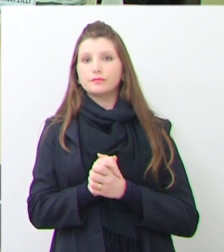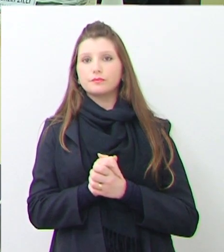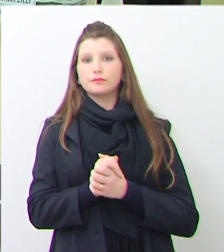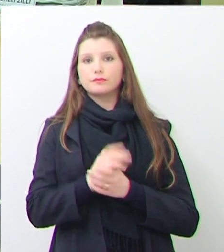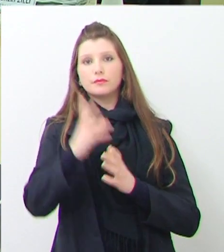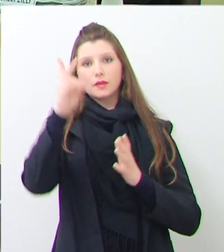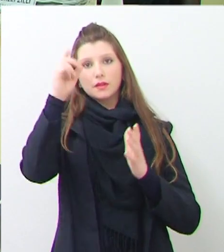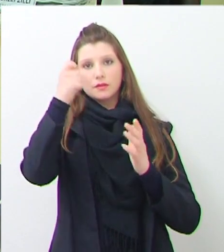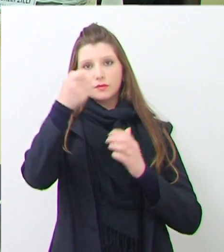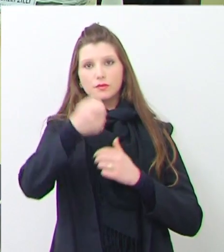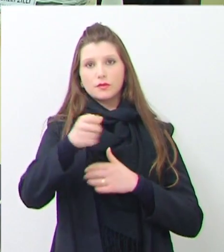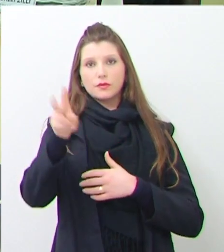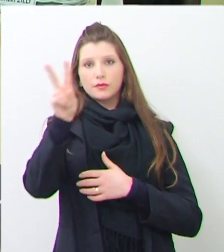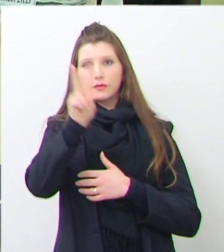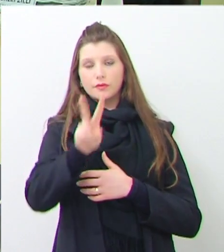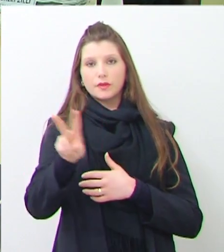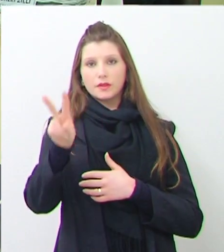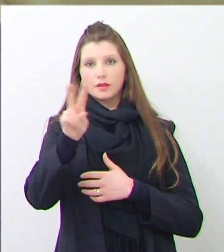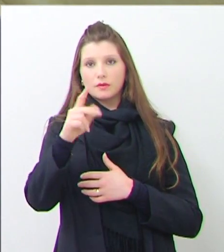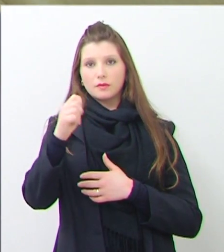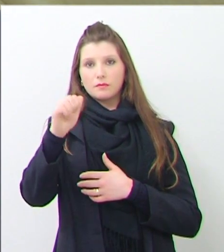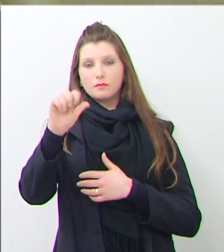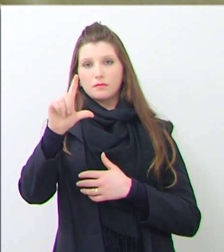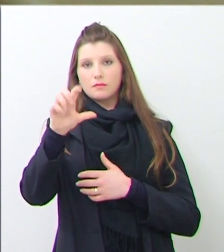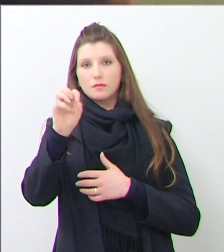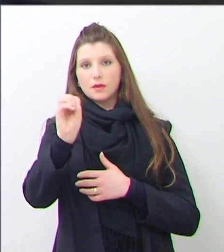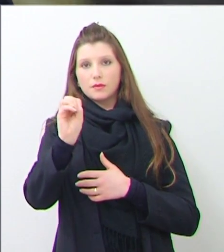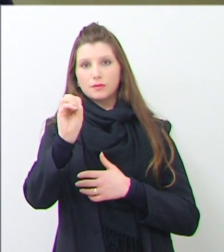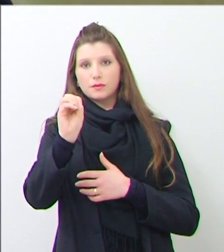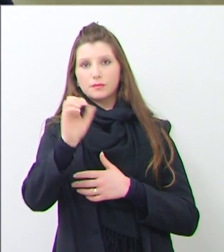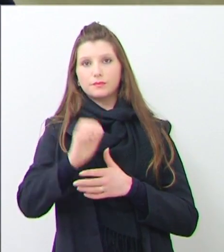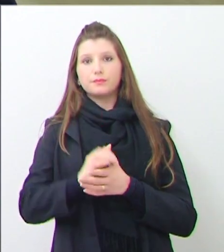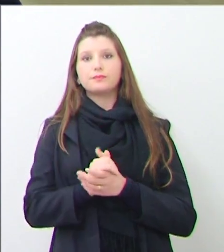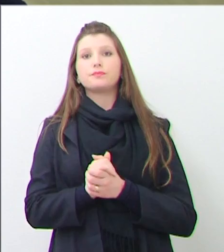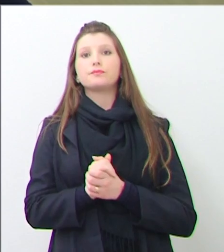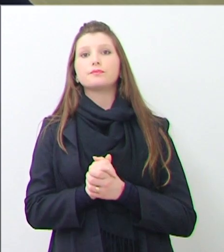Questão de ordem cedida ao vereador Paulo Ferrarese.